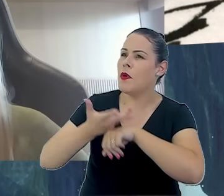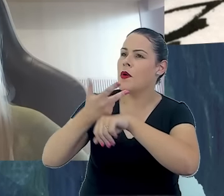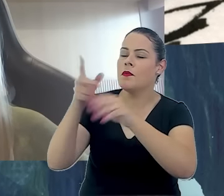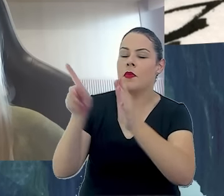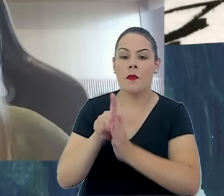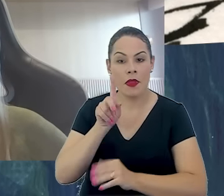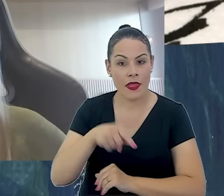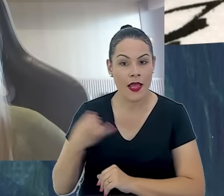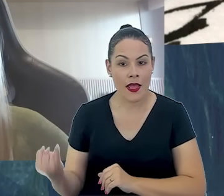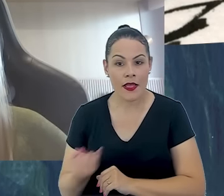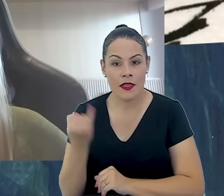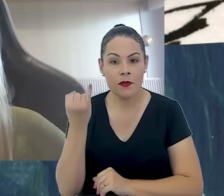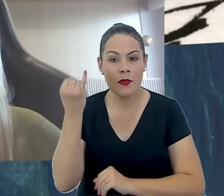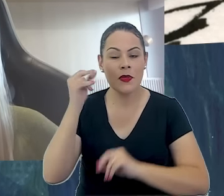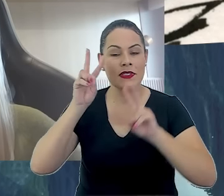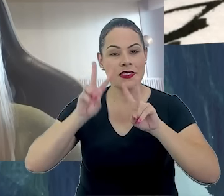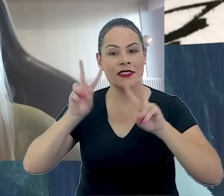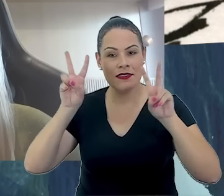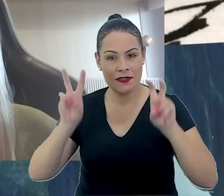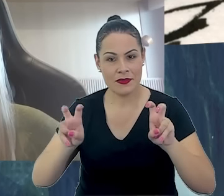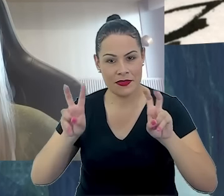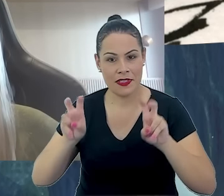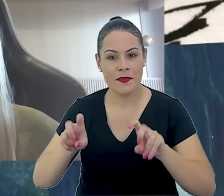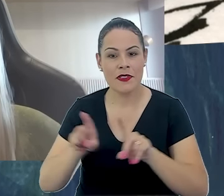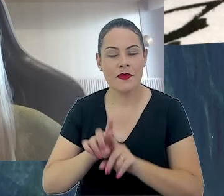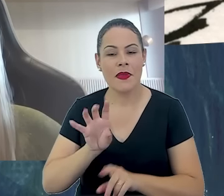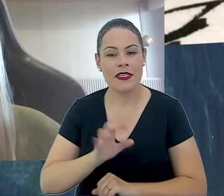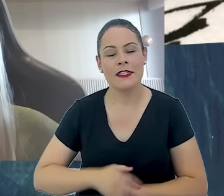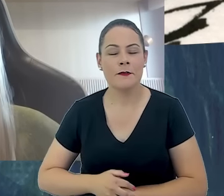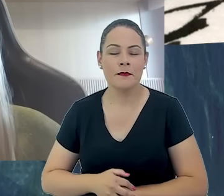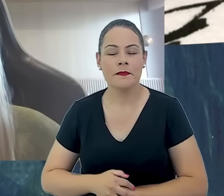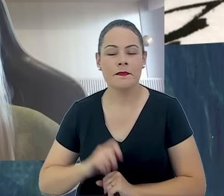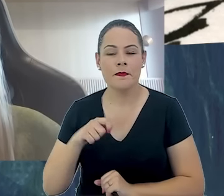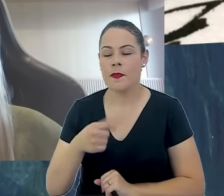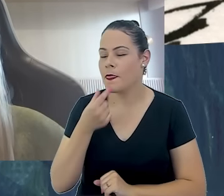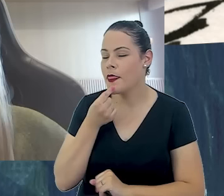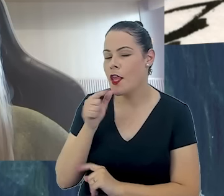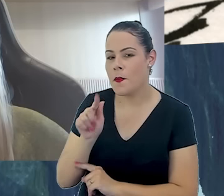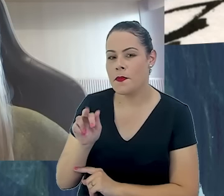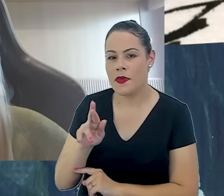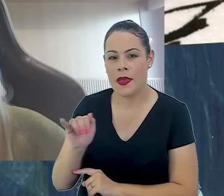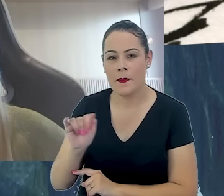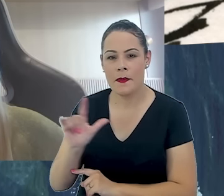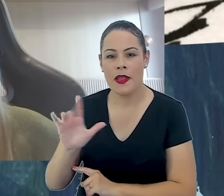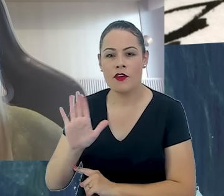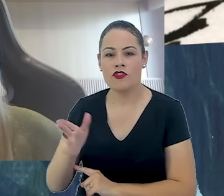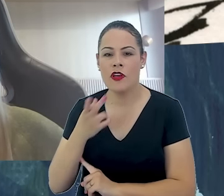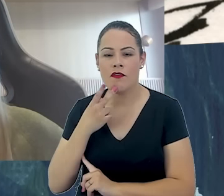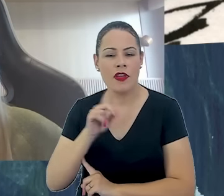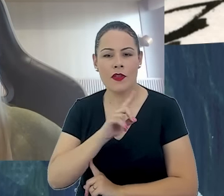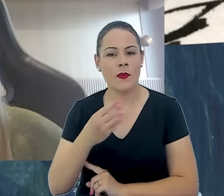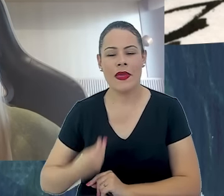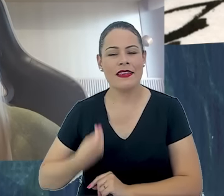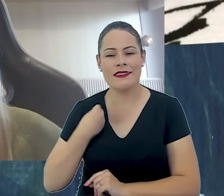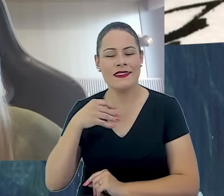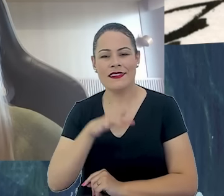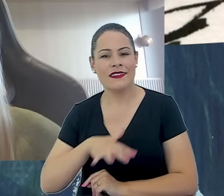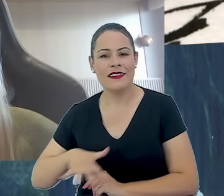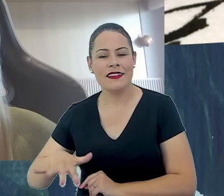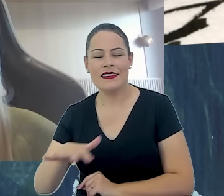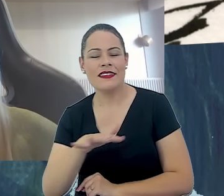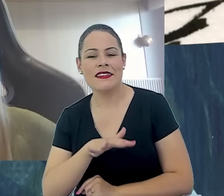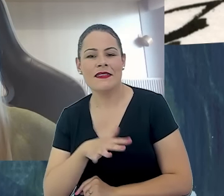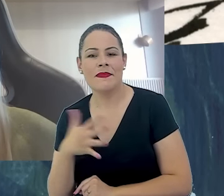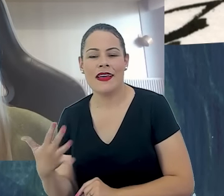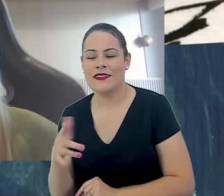exponencial da importância desse assunto. Em relação ao que o Gabriel colocou, eu diria assim: não é nem existe espaço,